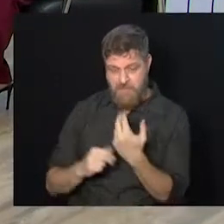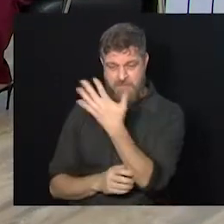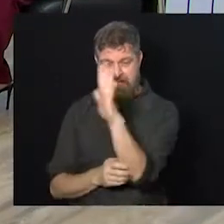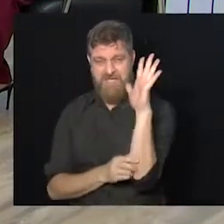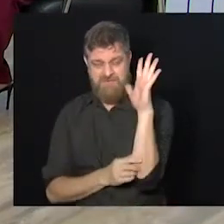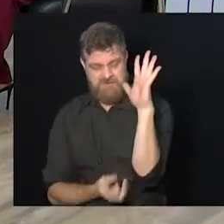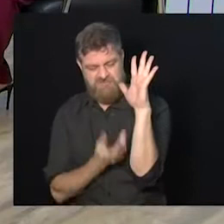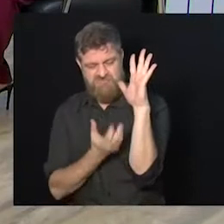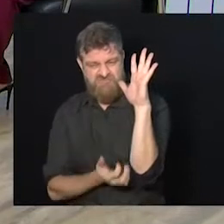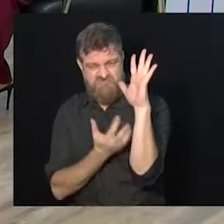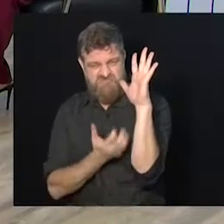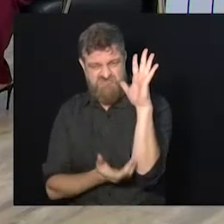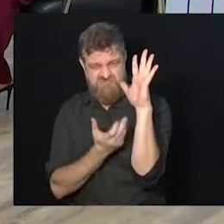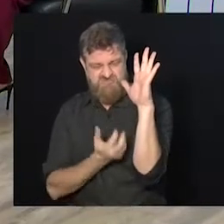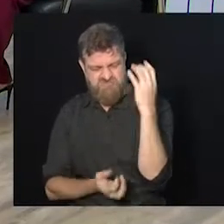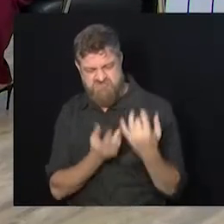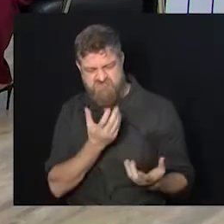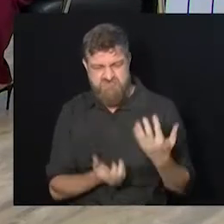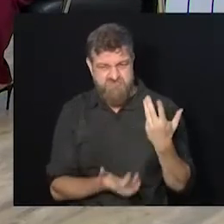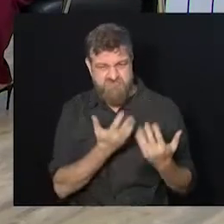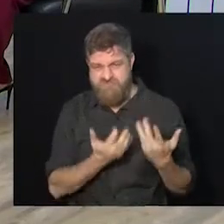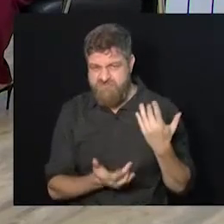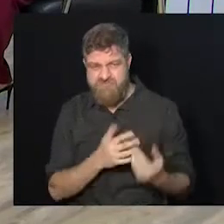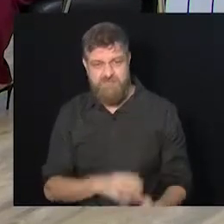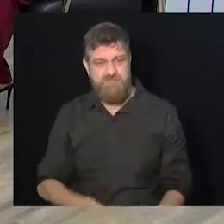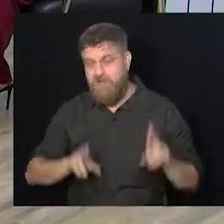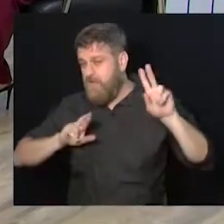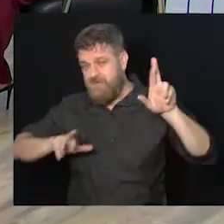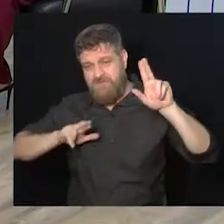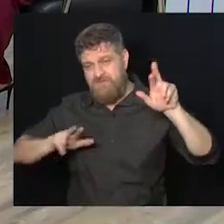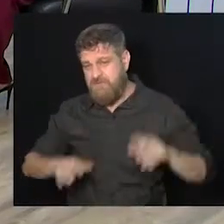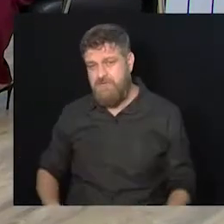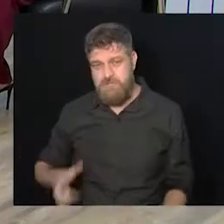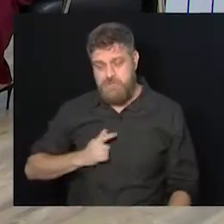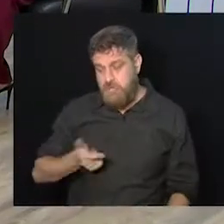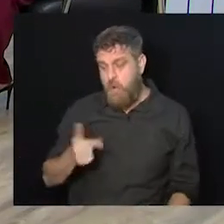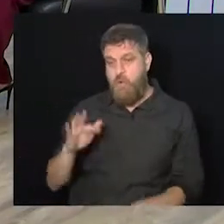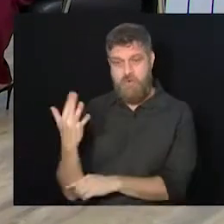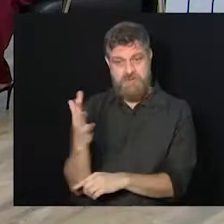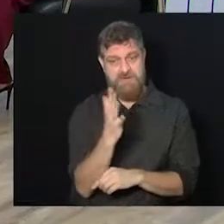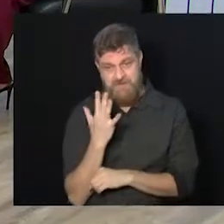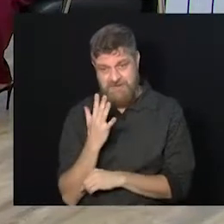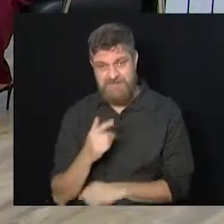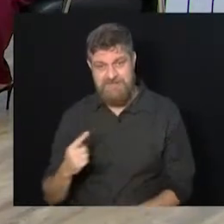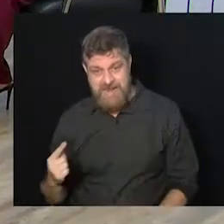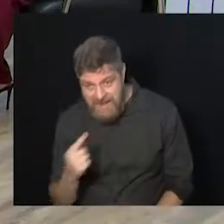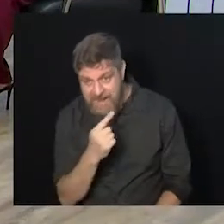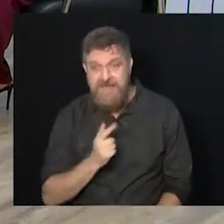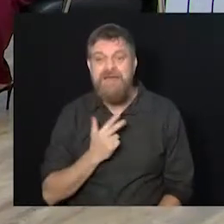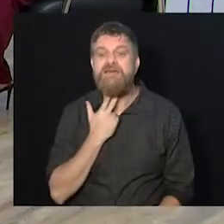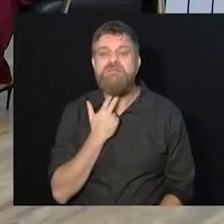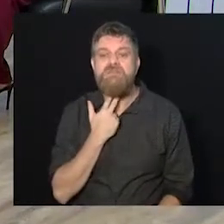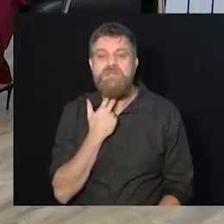queimada, essa floresta não é uma floresta como a floresta atlântica ou mesmo o cerrado. Ela não se